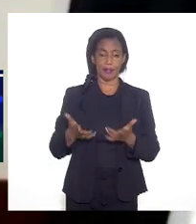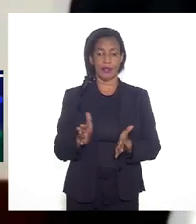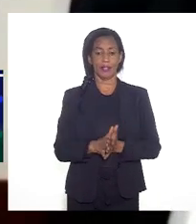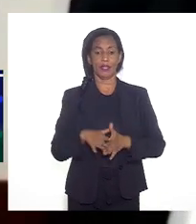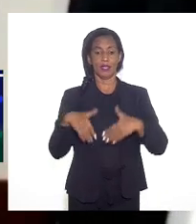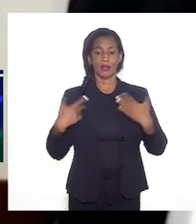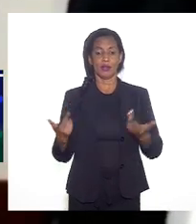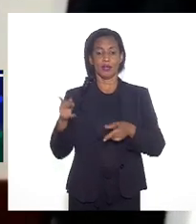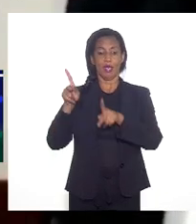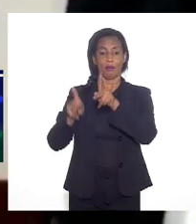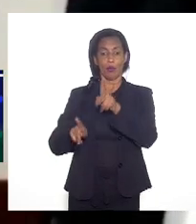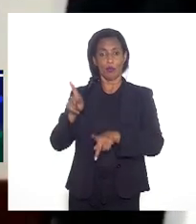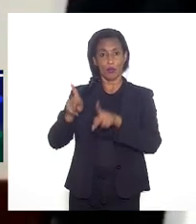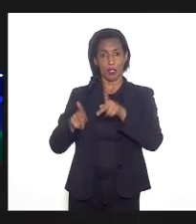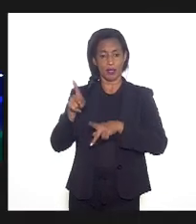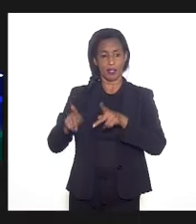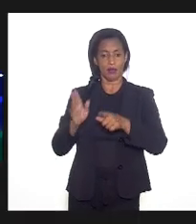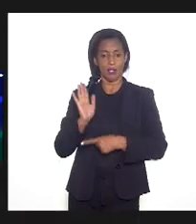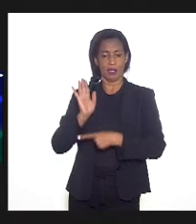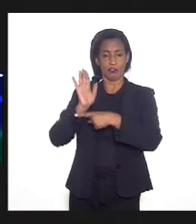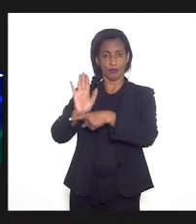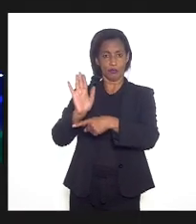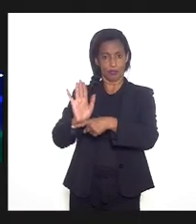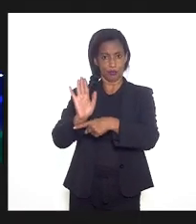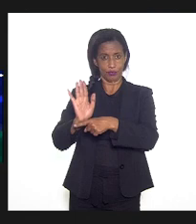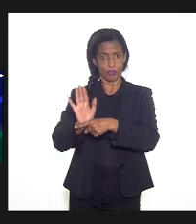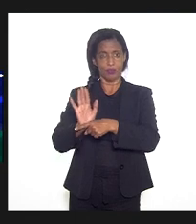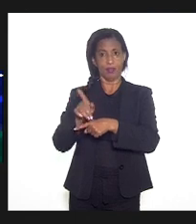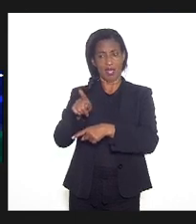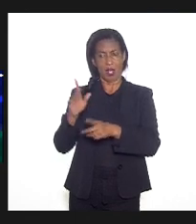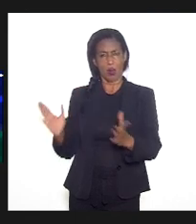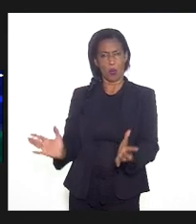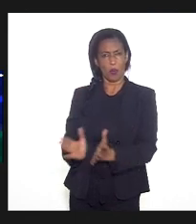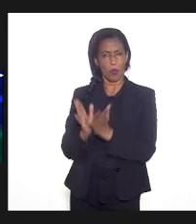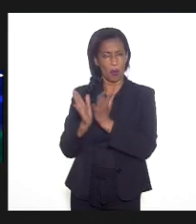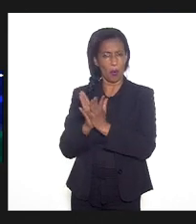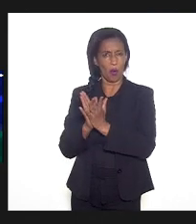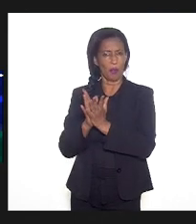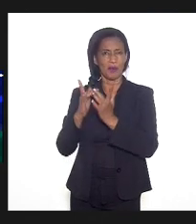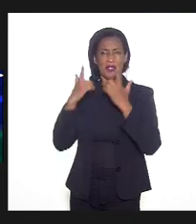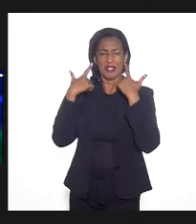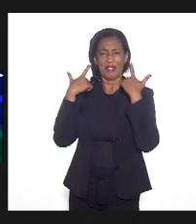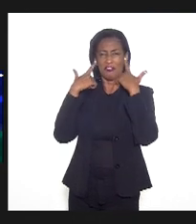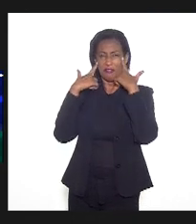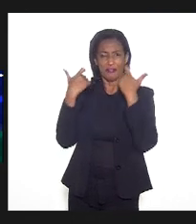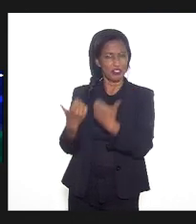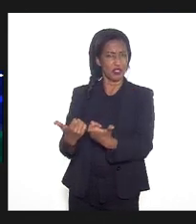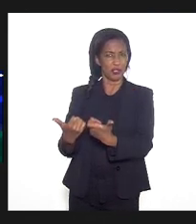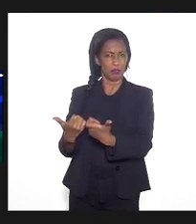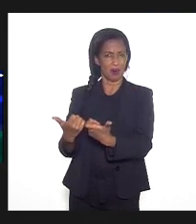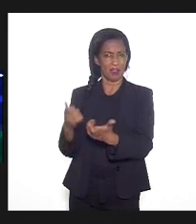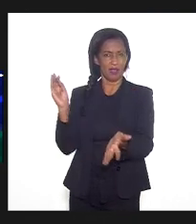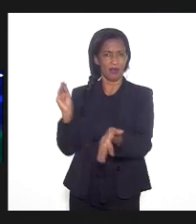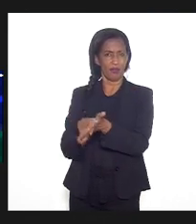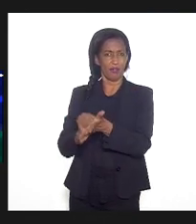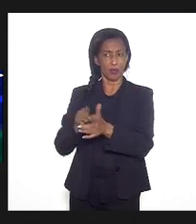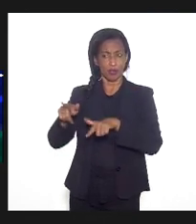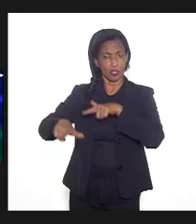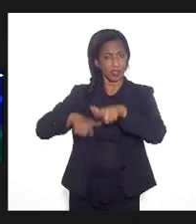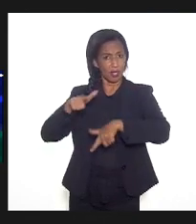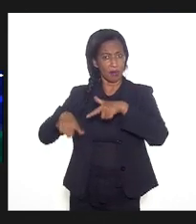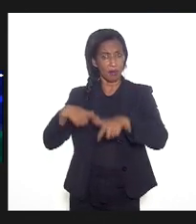da população que ela diz defender, a população da periferia, que é vítima do subemprego, o partido